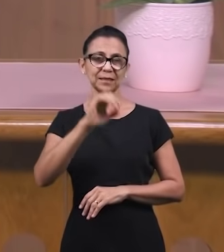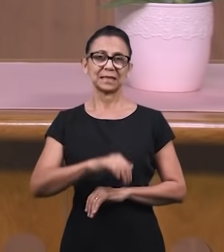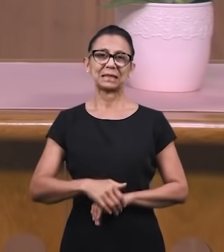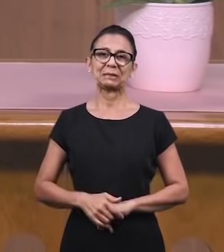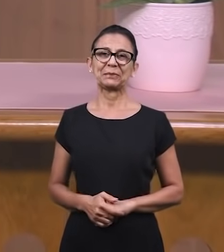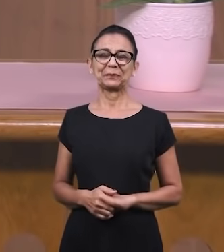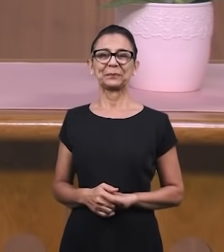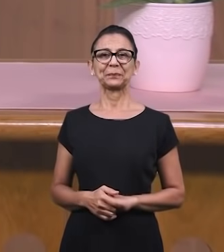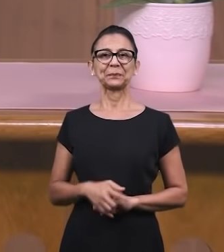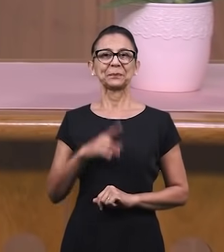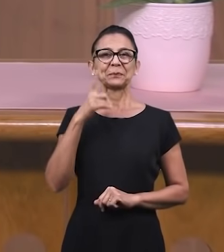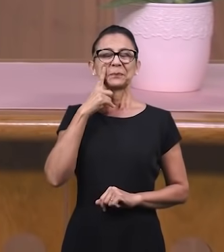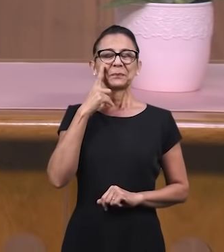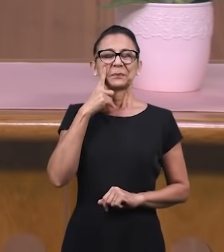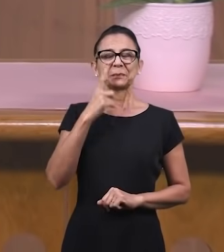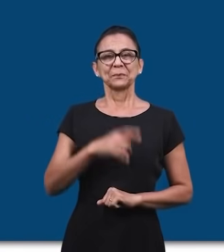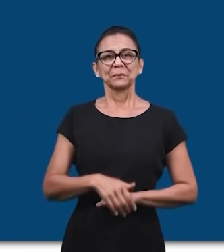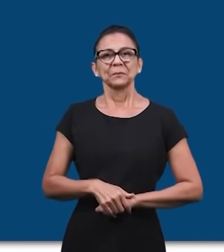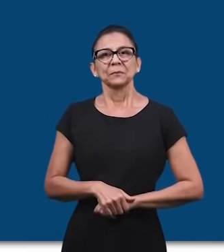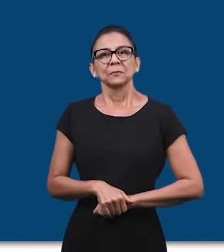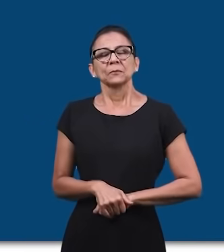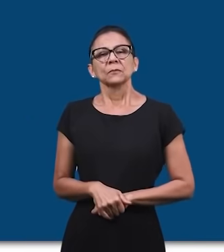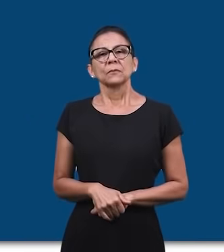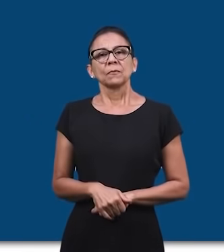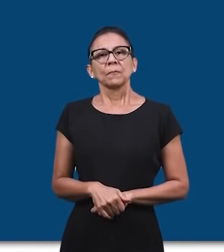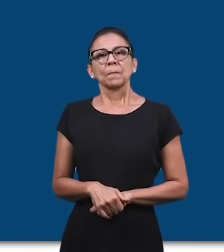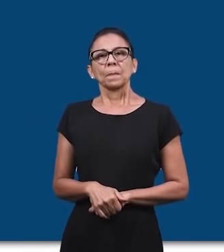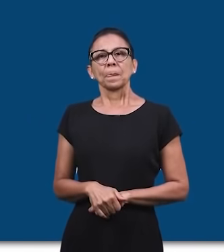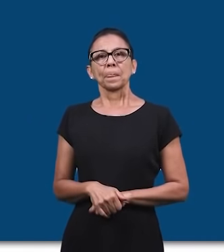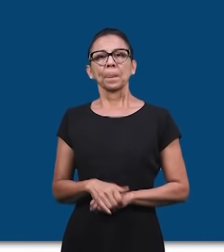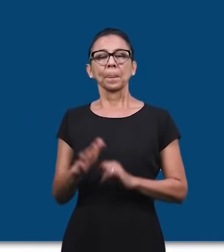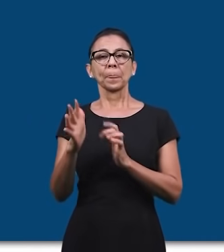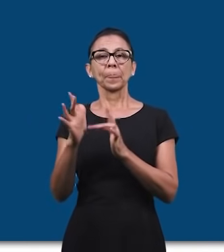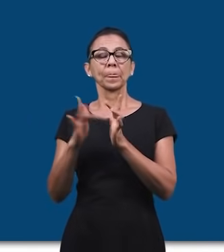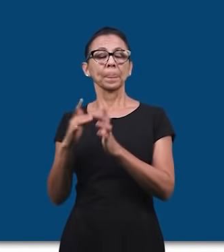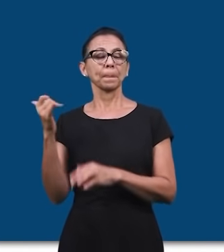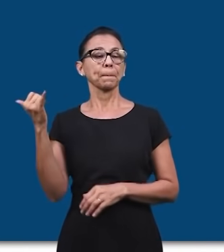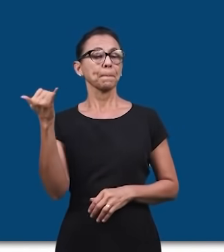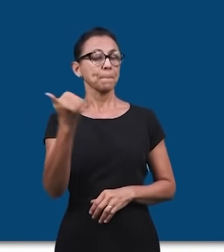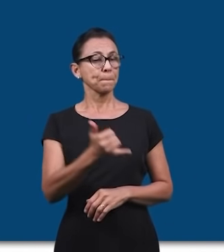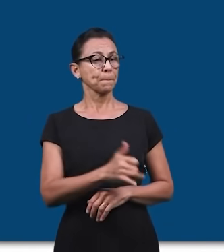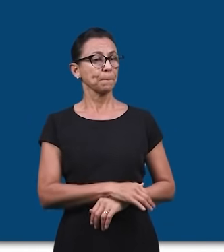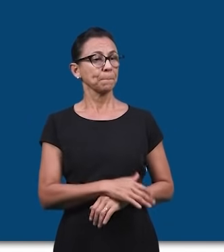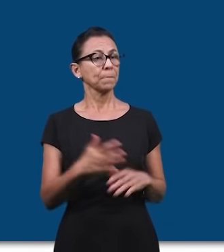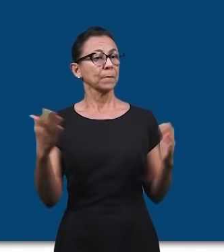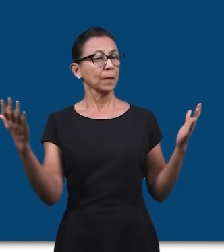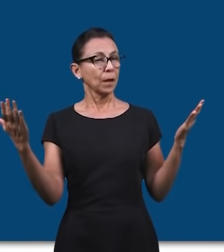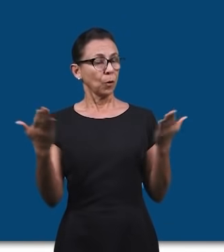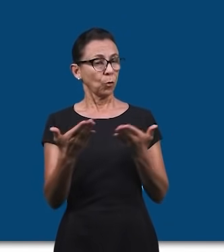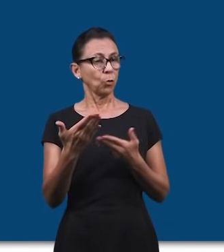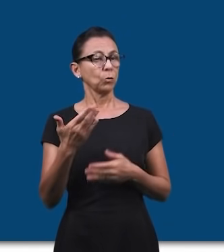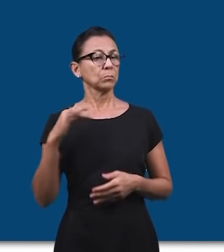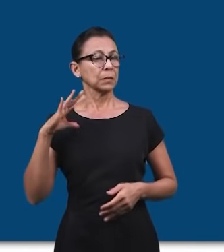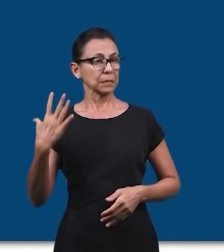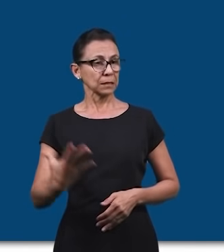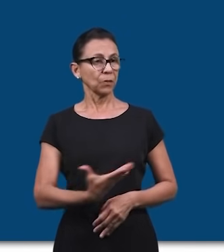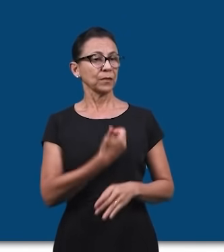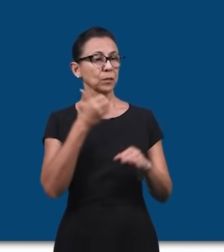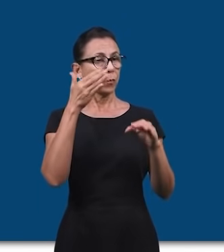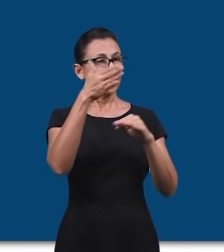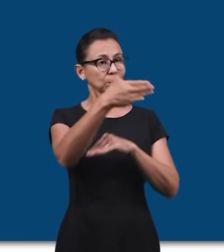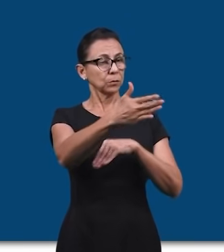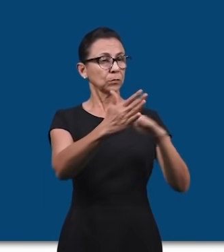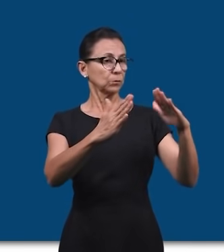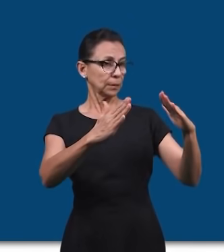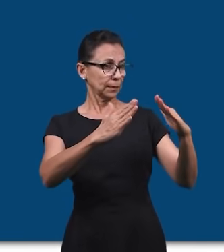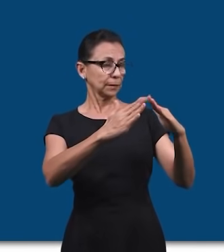19, versos 9 e 10. Diz assim a palavra do Senhor. E disse-lhes Jesus: hoje veio a